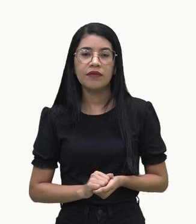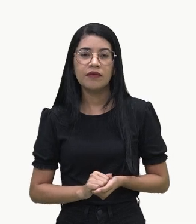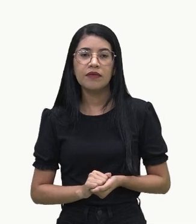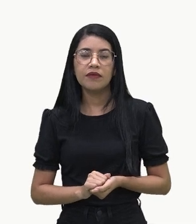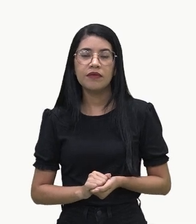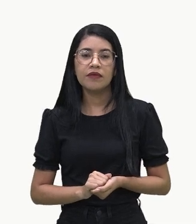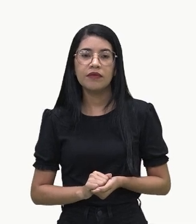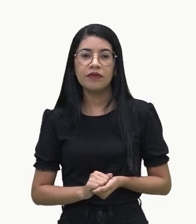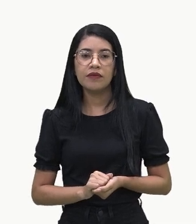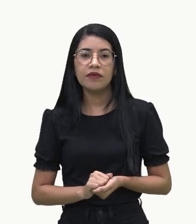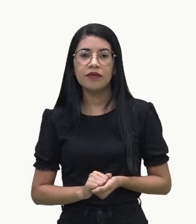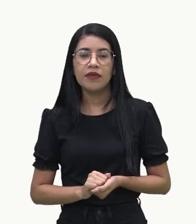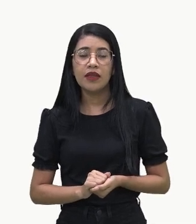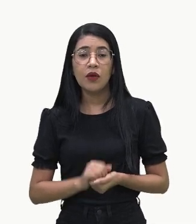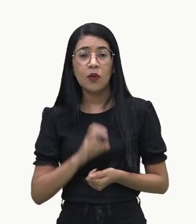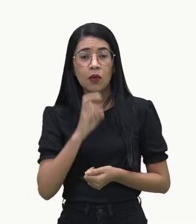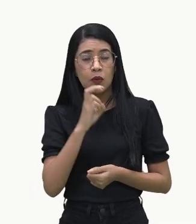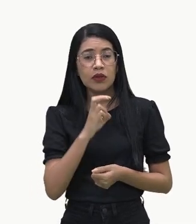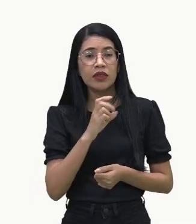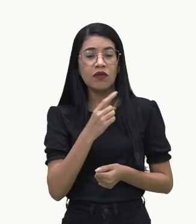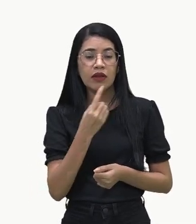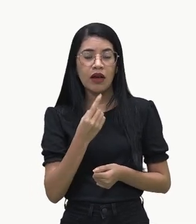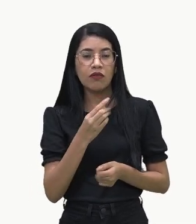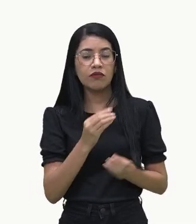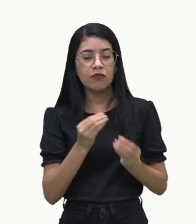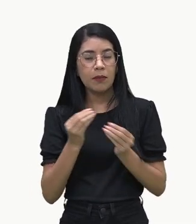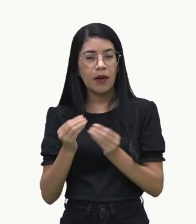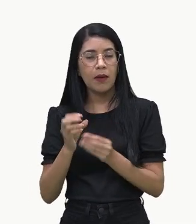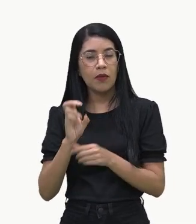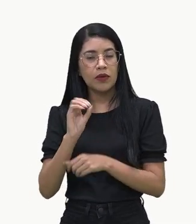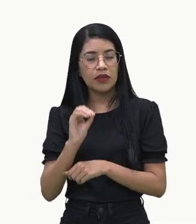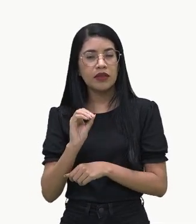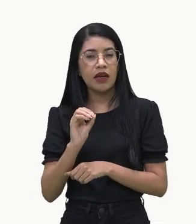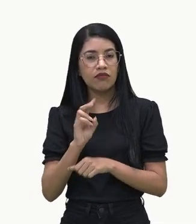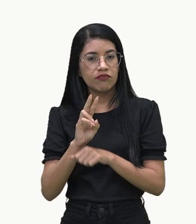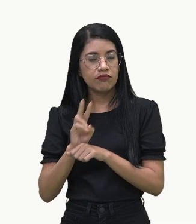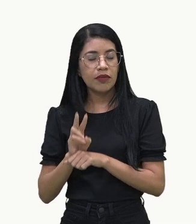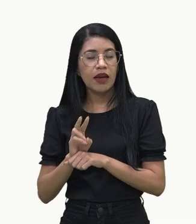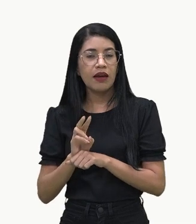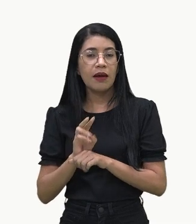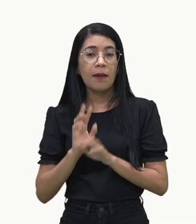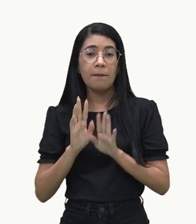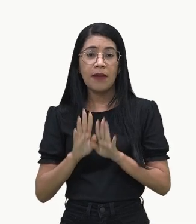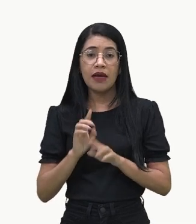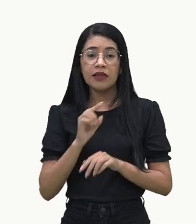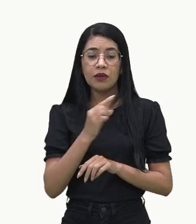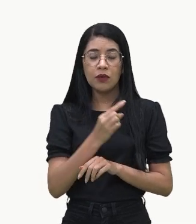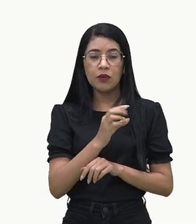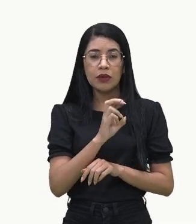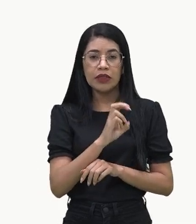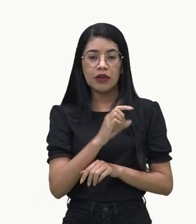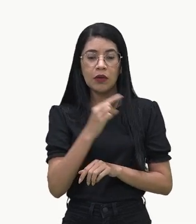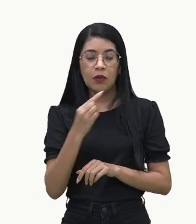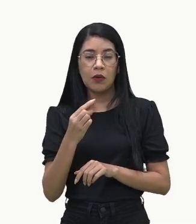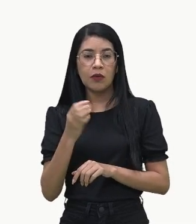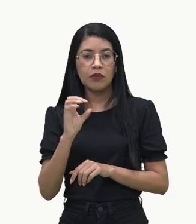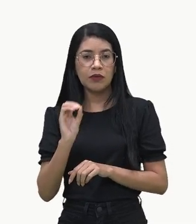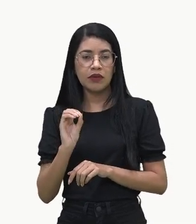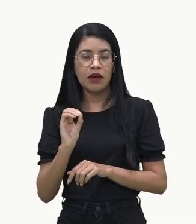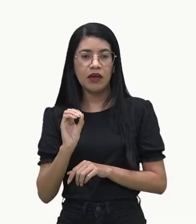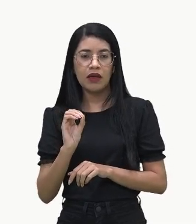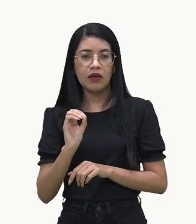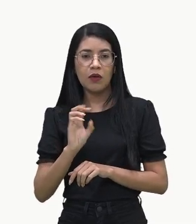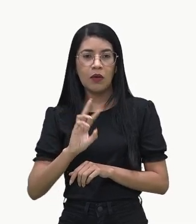O 5 vai emprestar 1 para o 0. Mas só que quando o 1 passar aqui para o 0, ele não